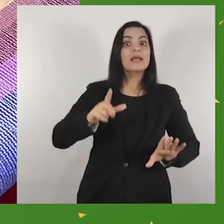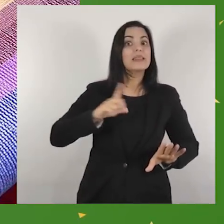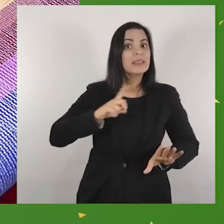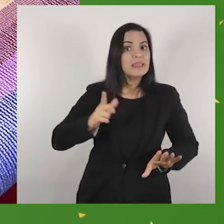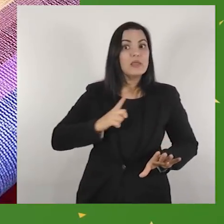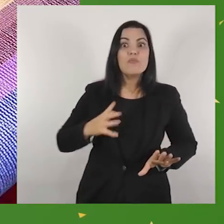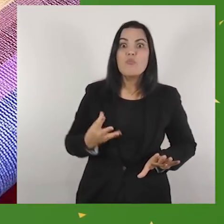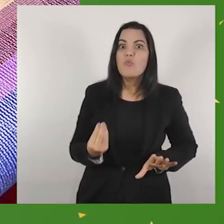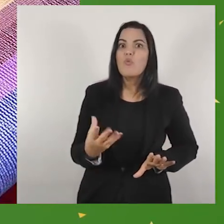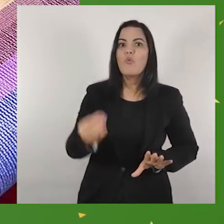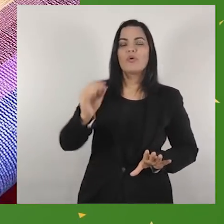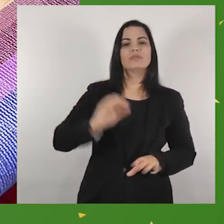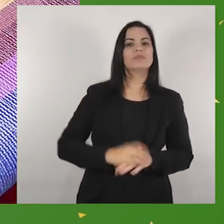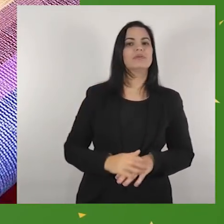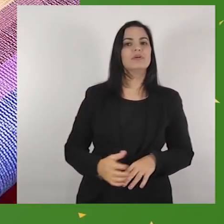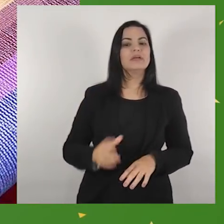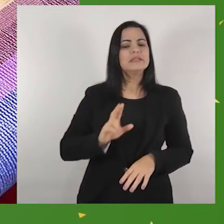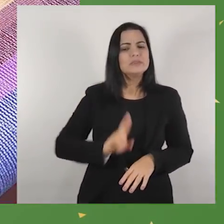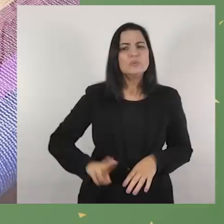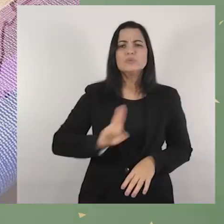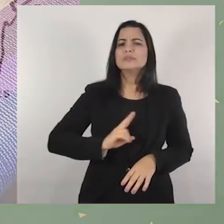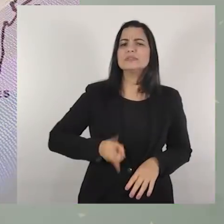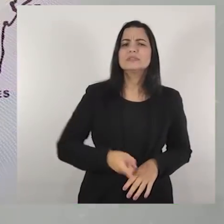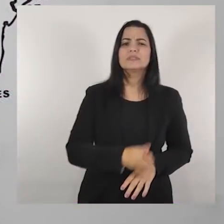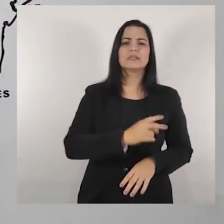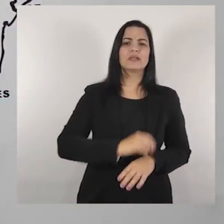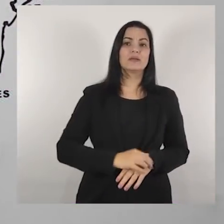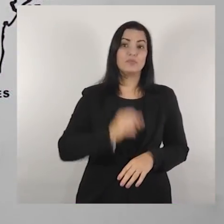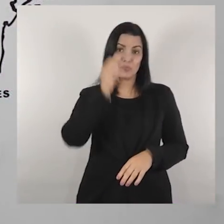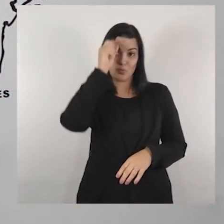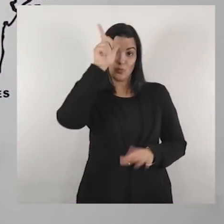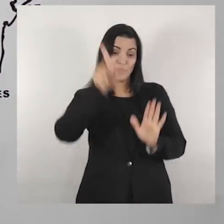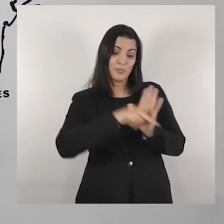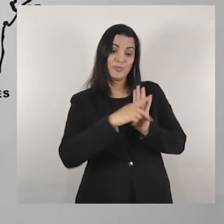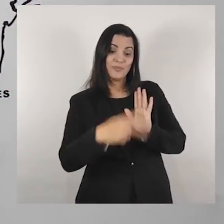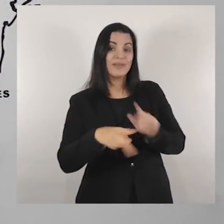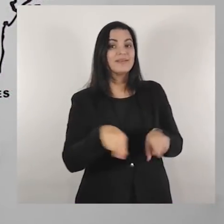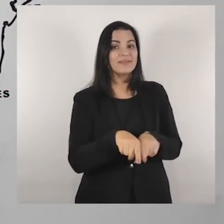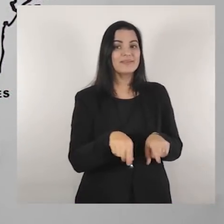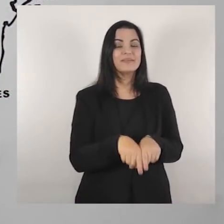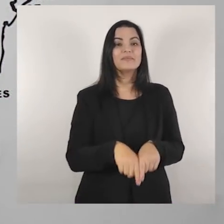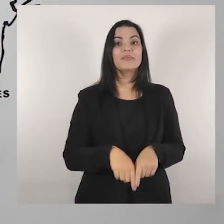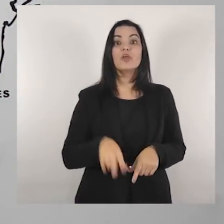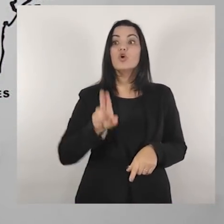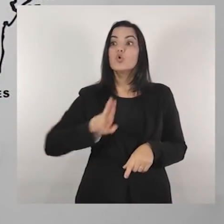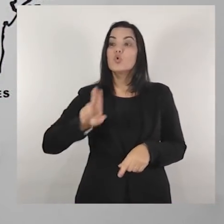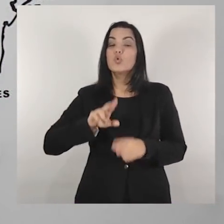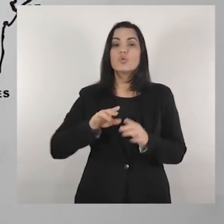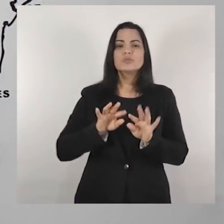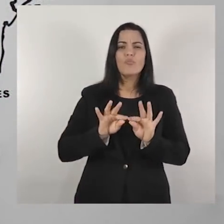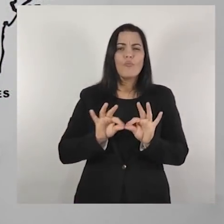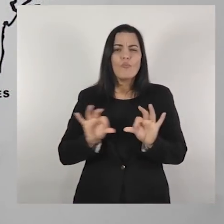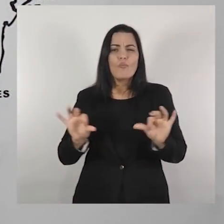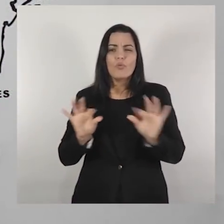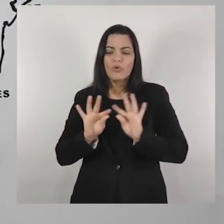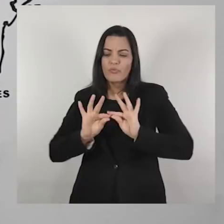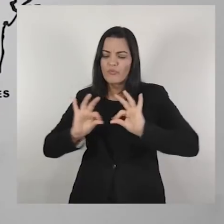muito marcante na cultura deles. Então eles utilizam fios de diversos tipos